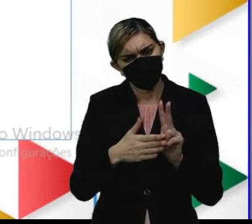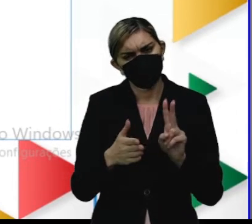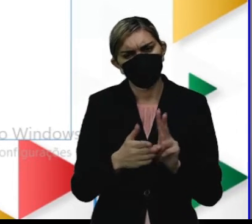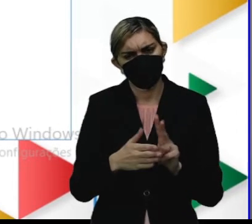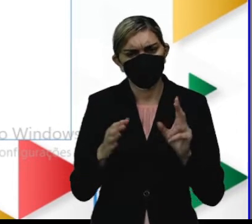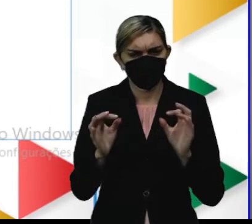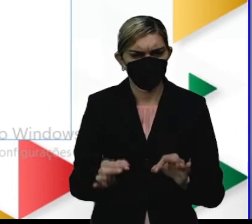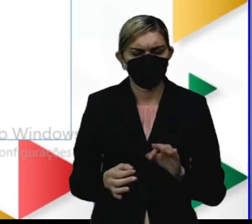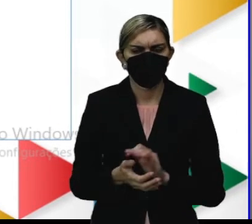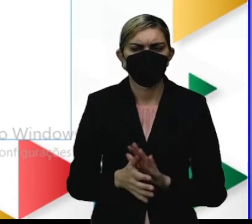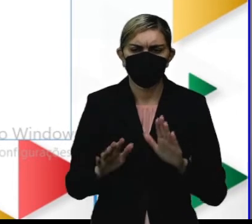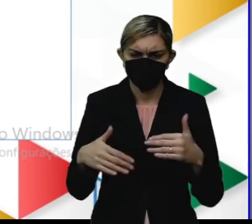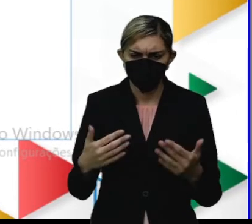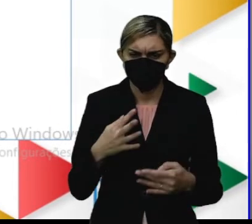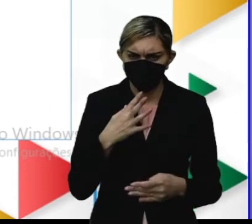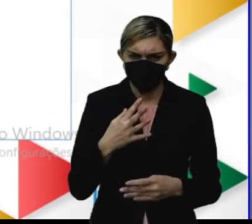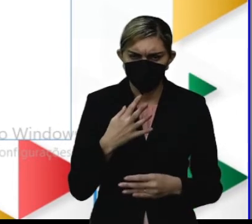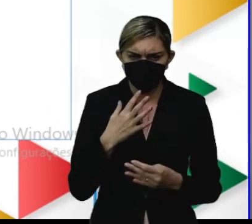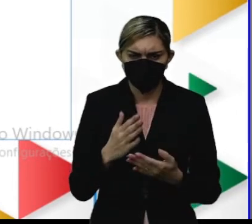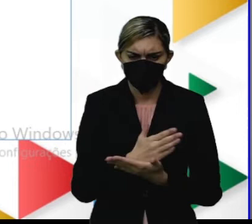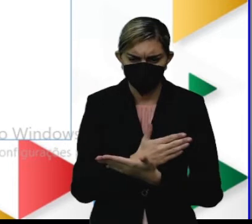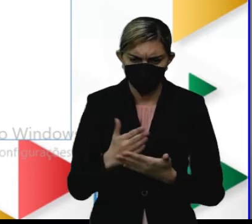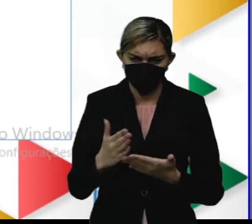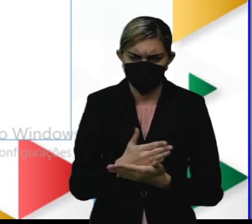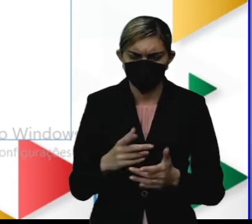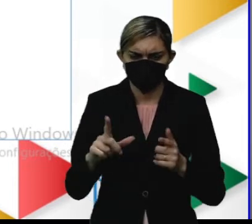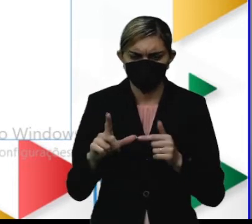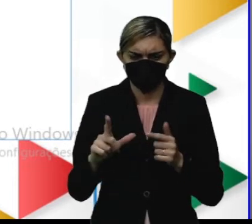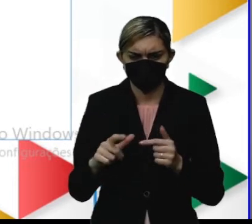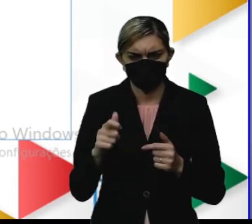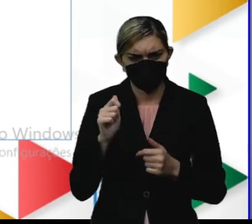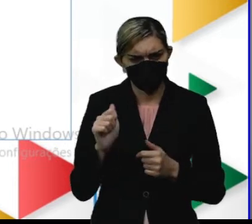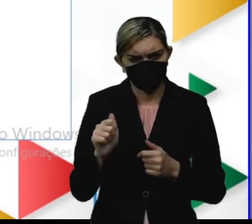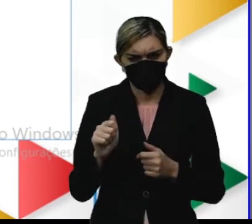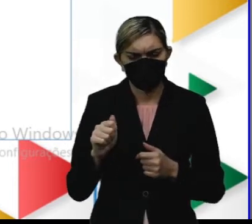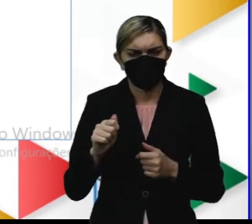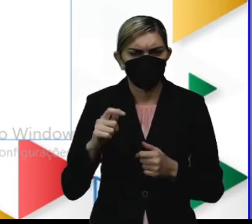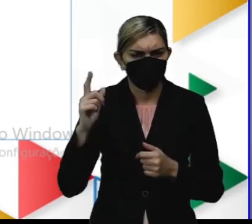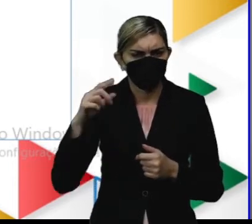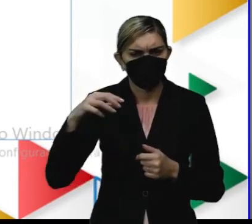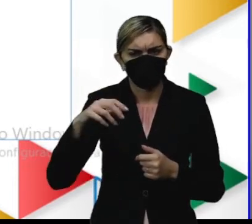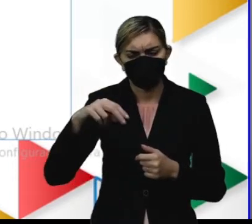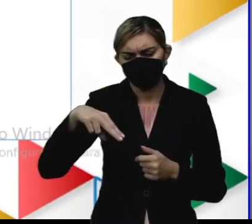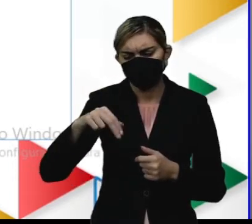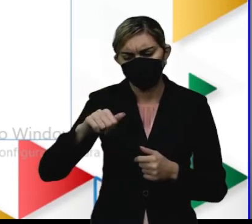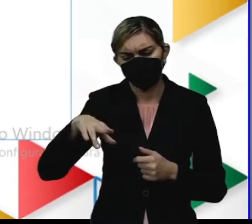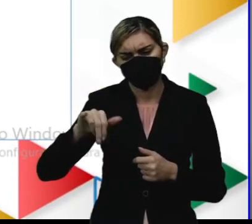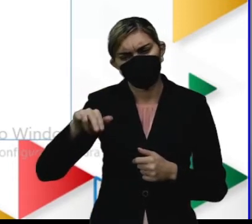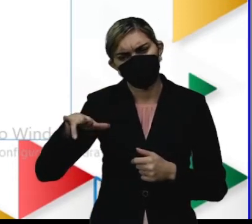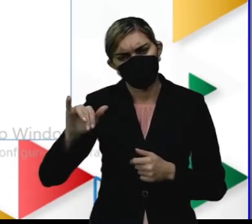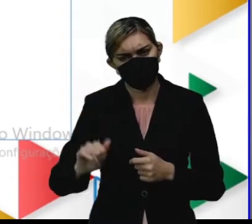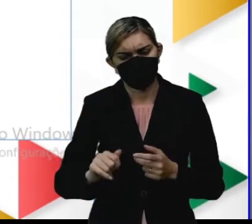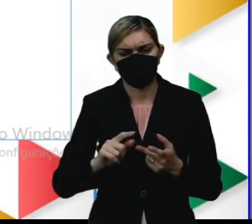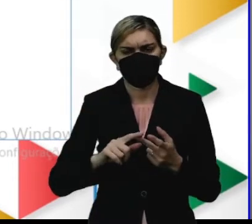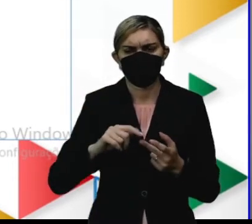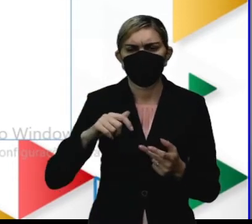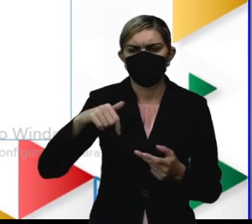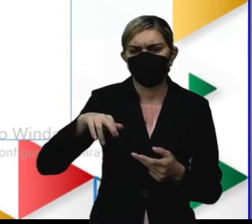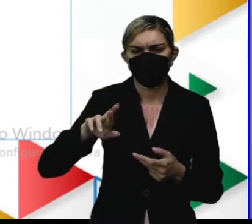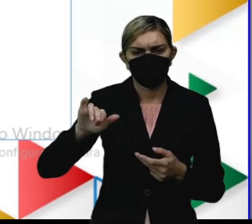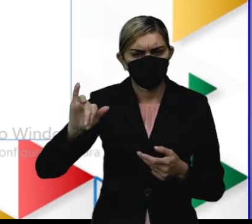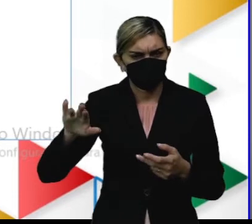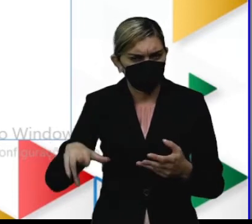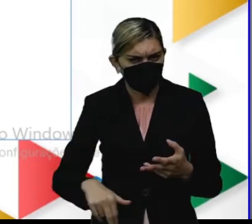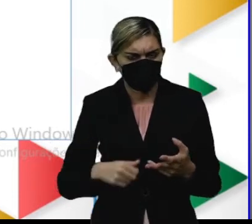tá certo? Então vamos conhecer alguns? A letrinha A, Macunaíma, de Mário de Andrade. O Guarani, de José